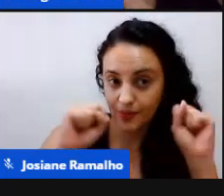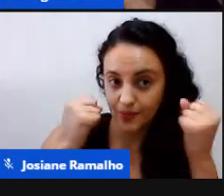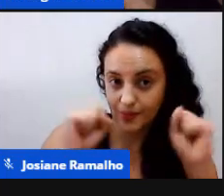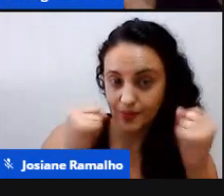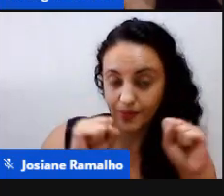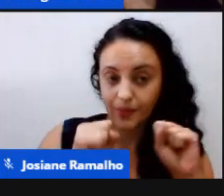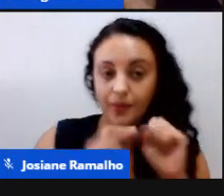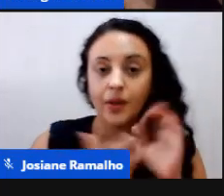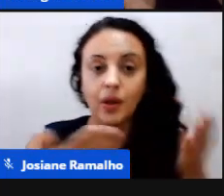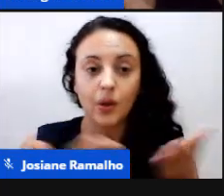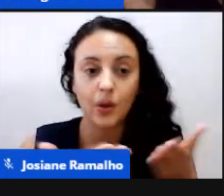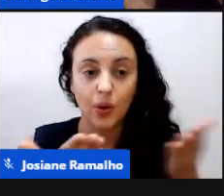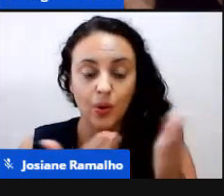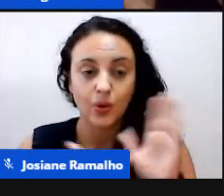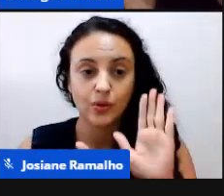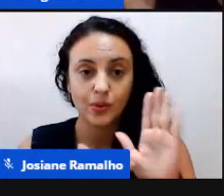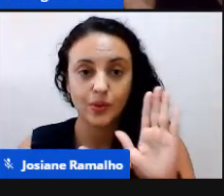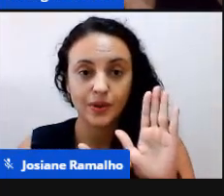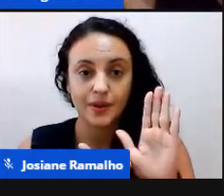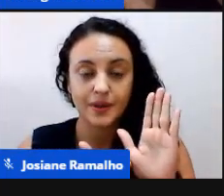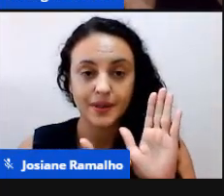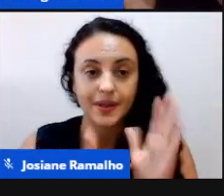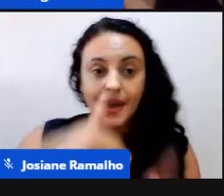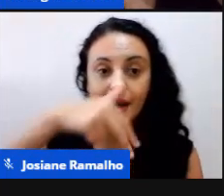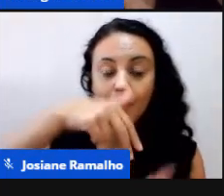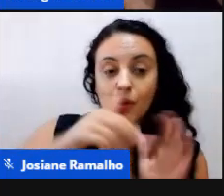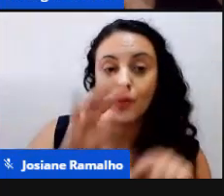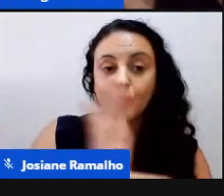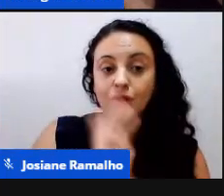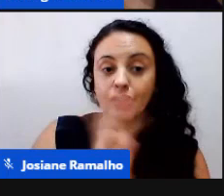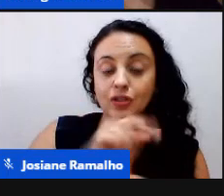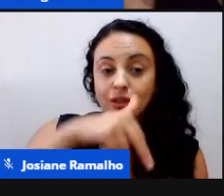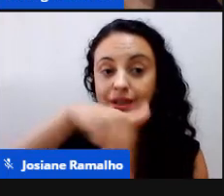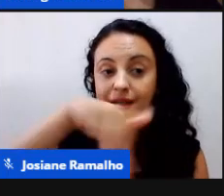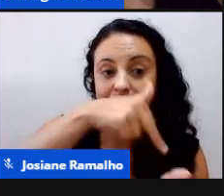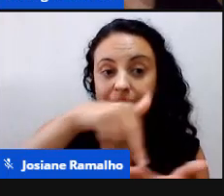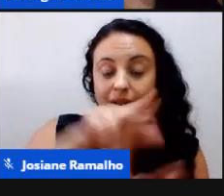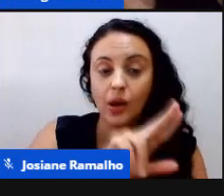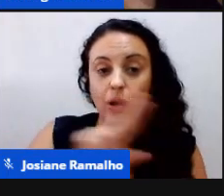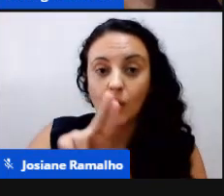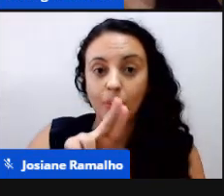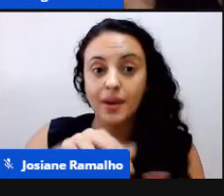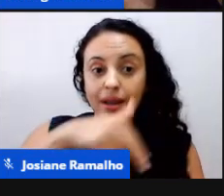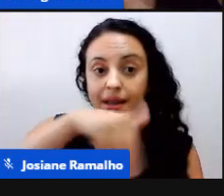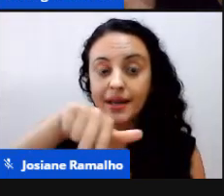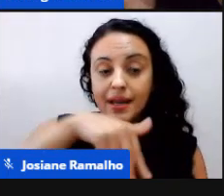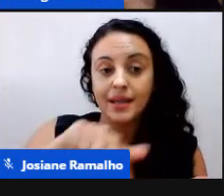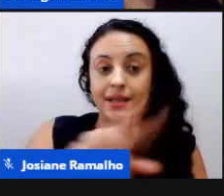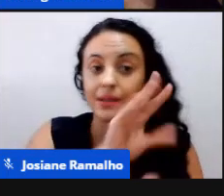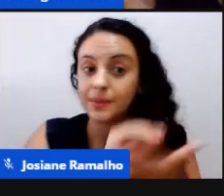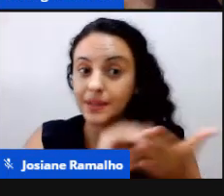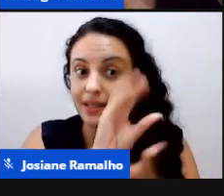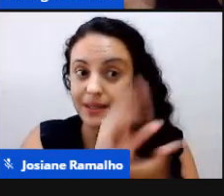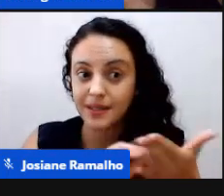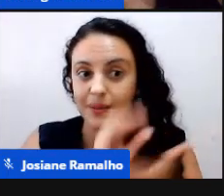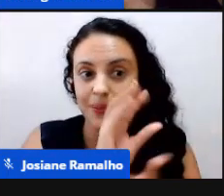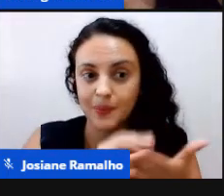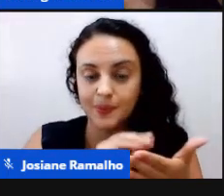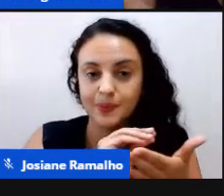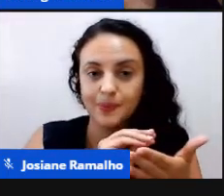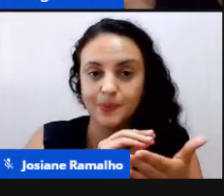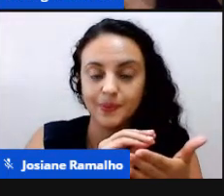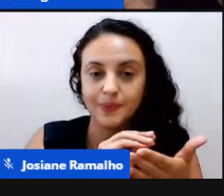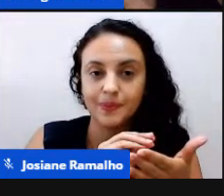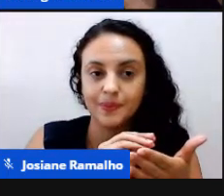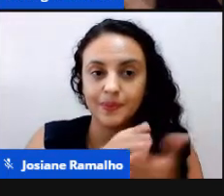fazer um vídeo de dança chamado Dança da Imitação. Primeiro nós iremos aprender a coreografia. Vamos lá? Começa 2 passinhos para